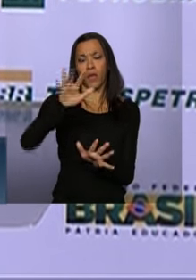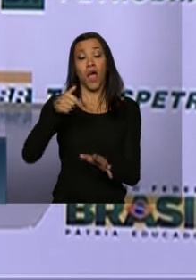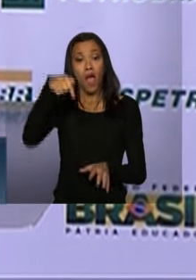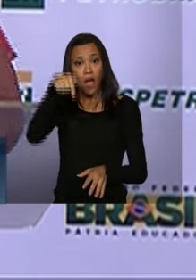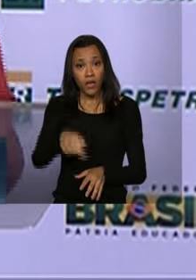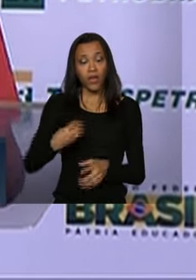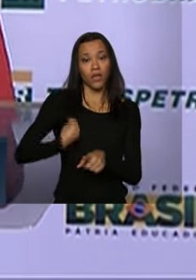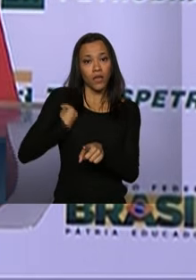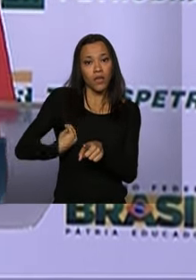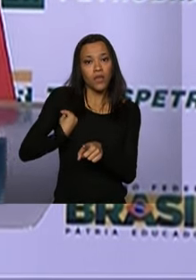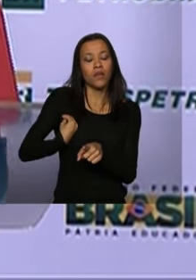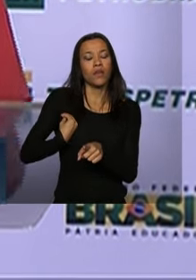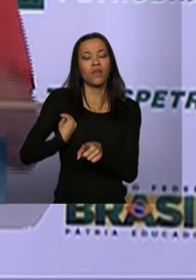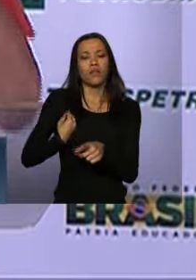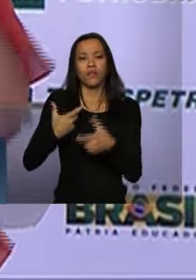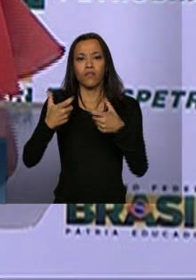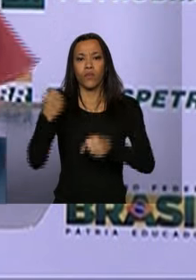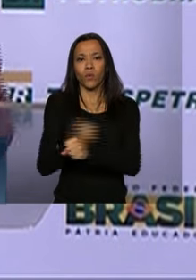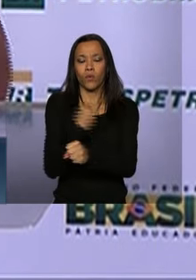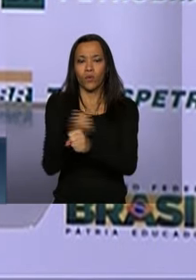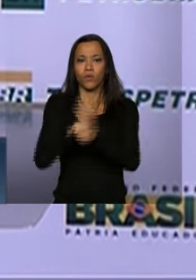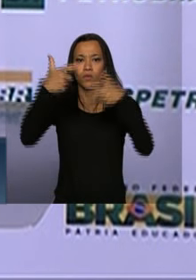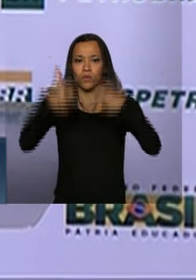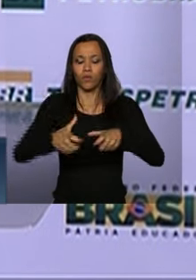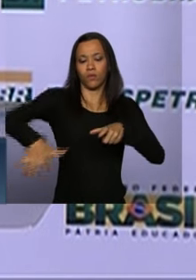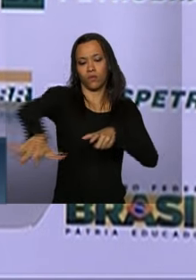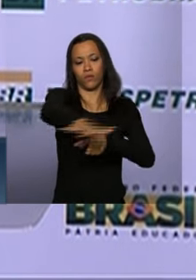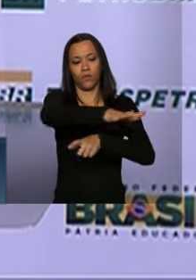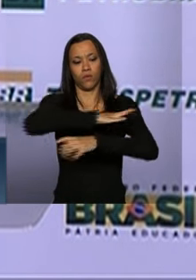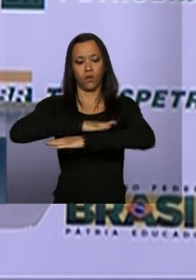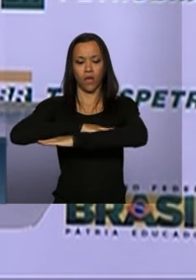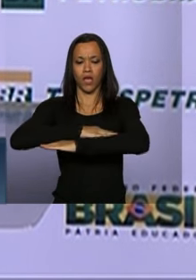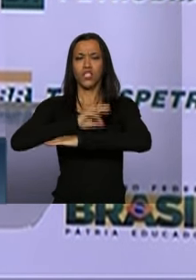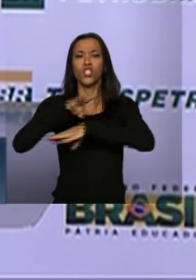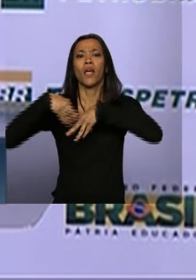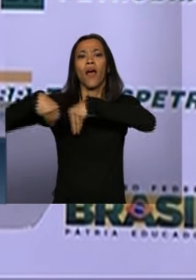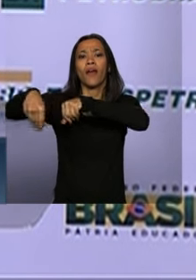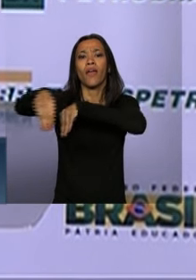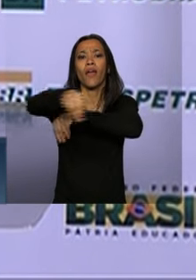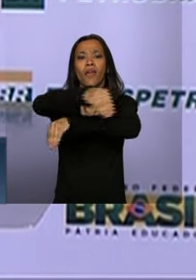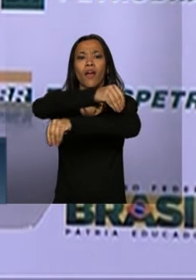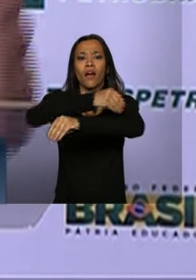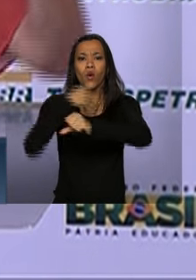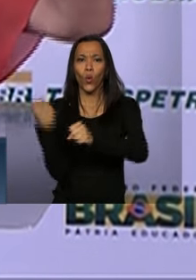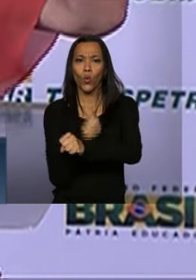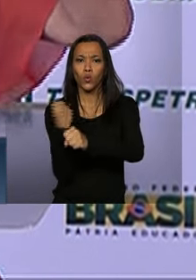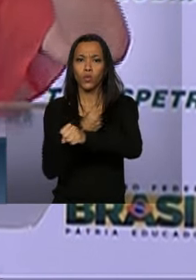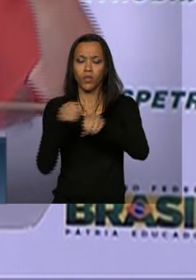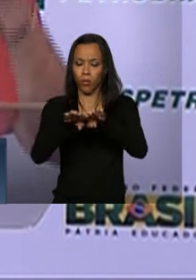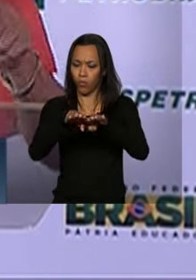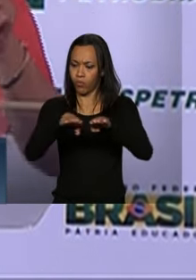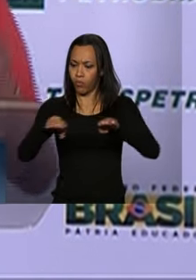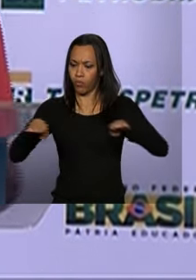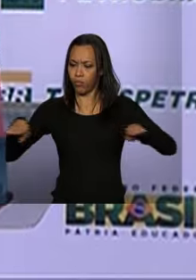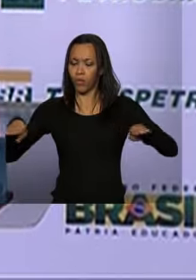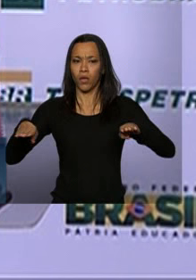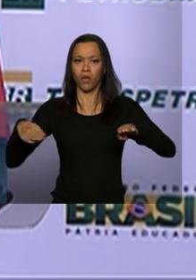construído em cima de um lugar onde tinha só areia. Eu estive presente